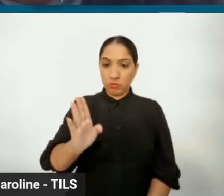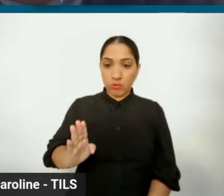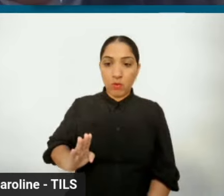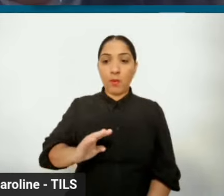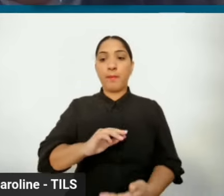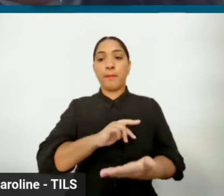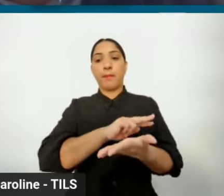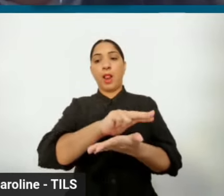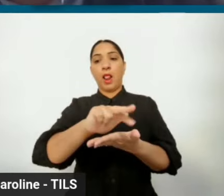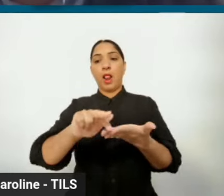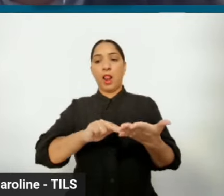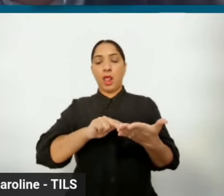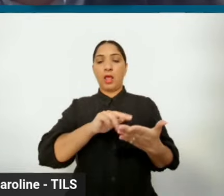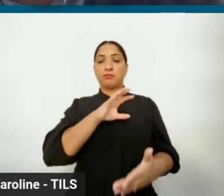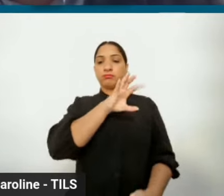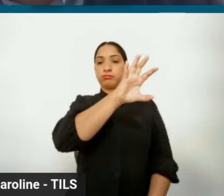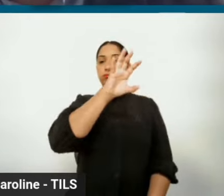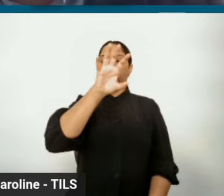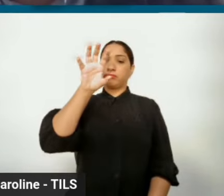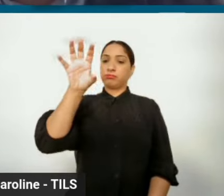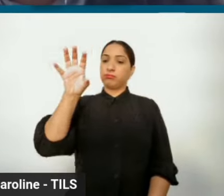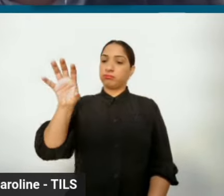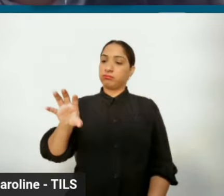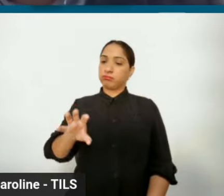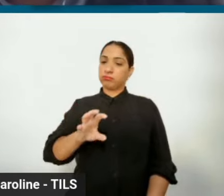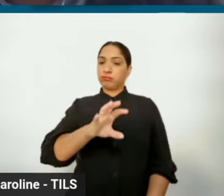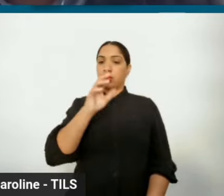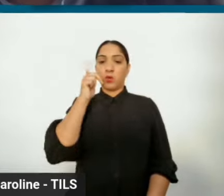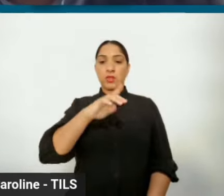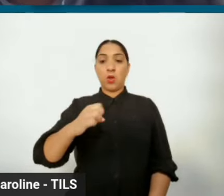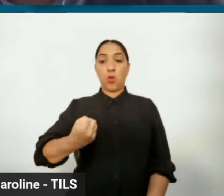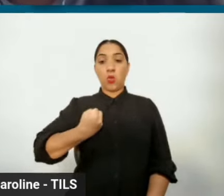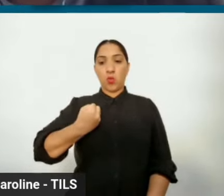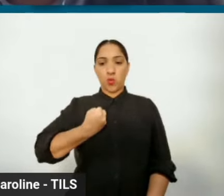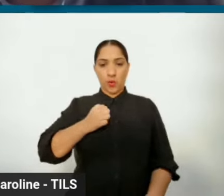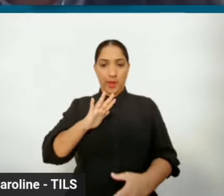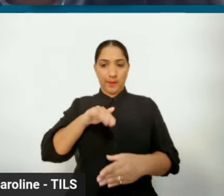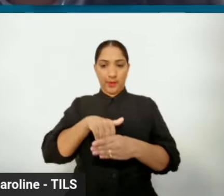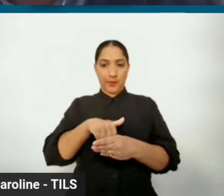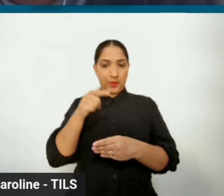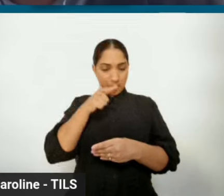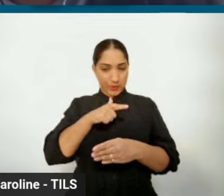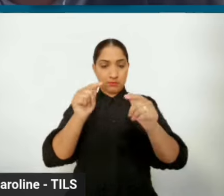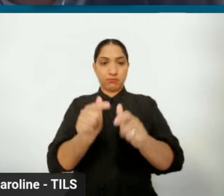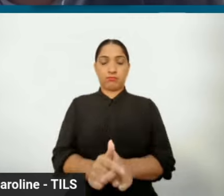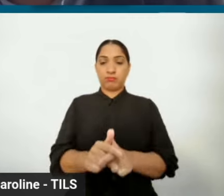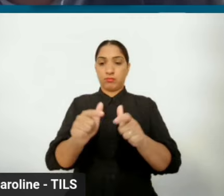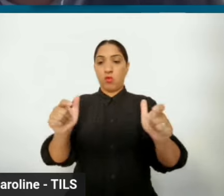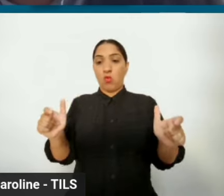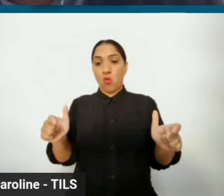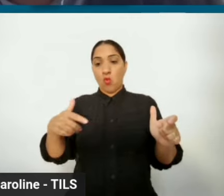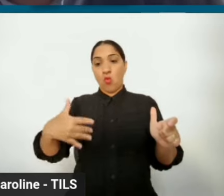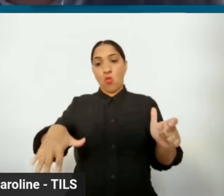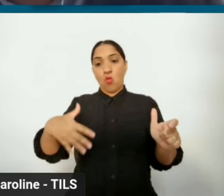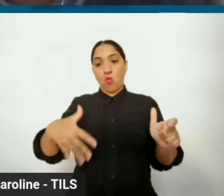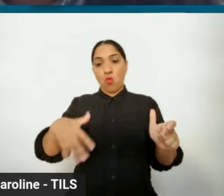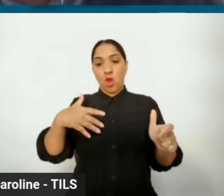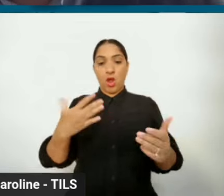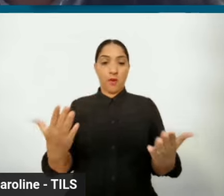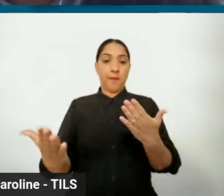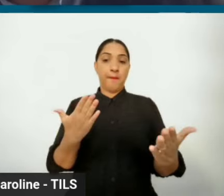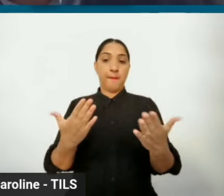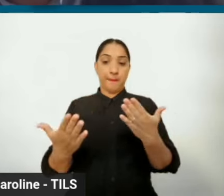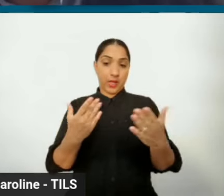e destacamos o número do eleitorado em cada região do Brasil, é um número que cresceu, né, em relação às últimas eleições, e nós